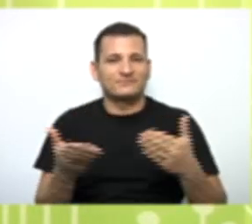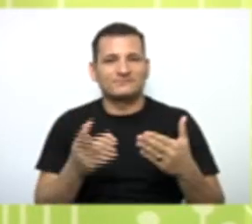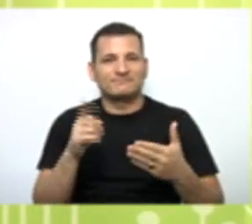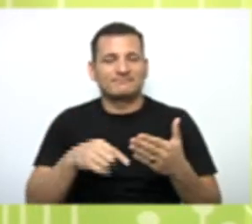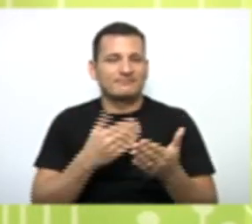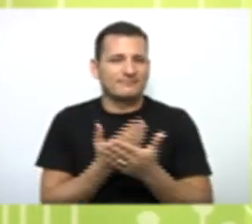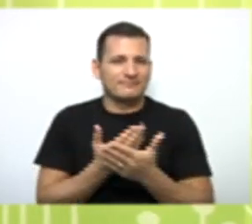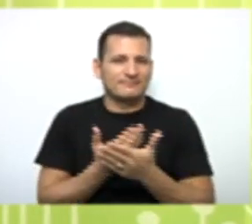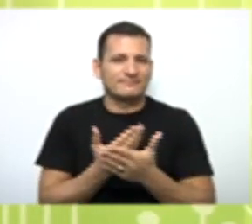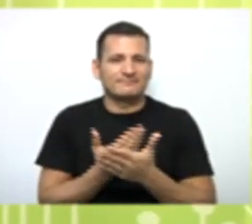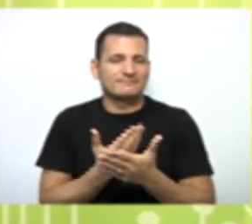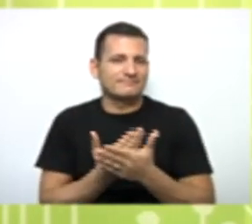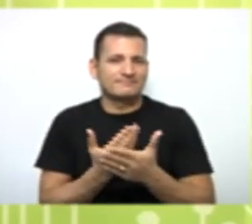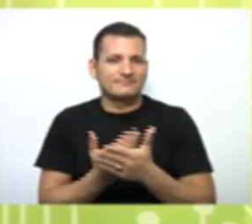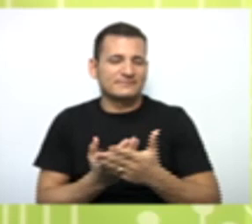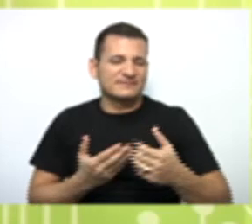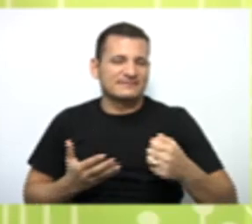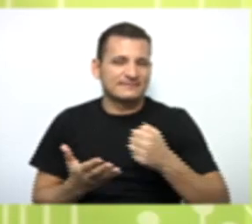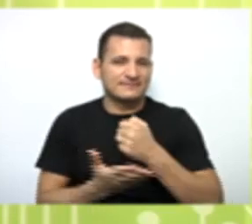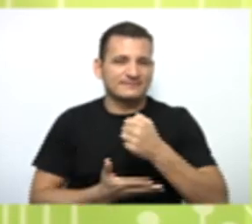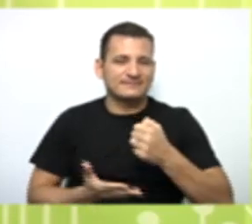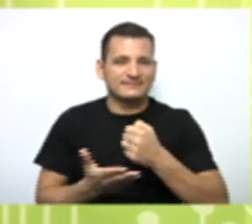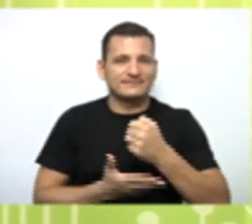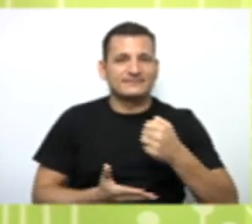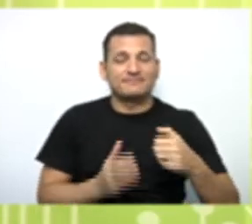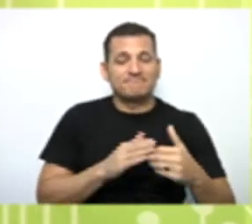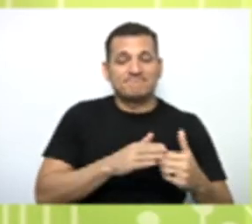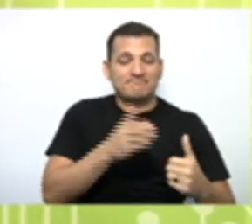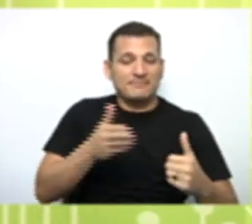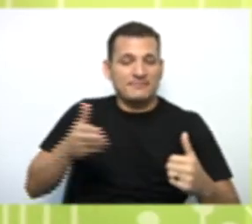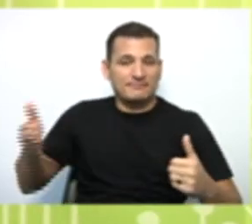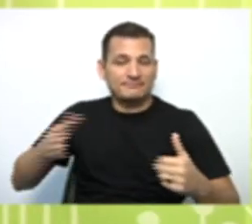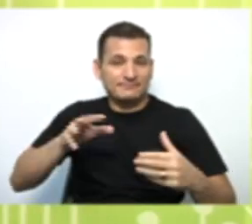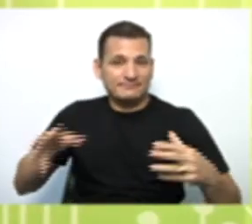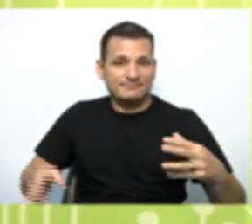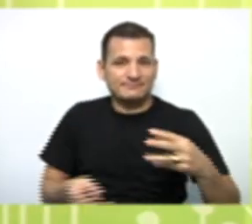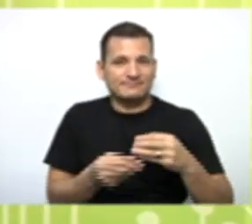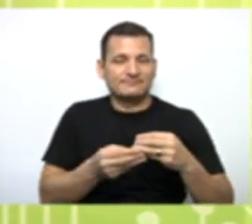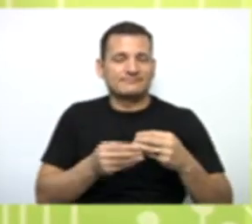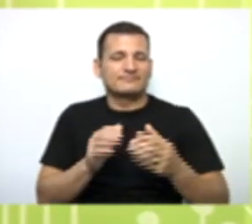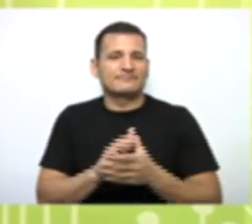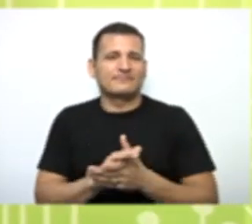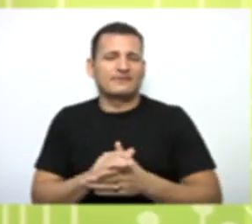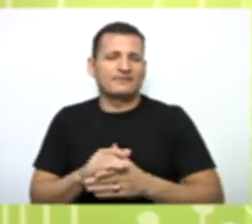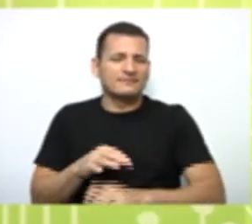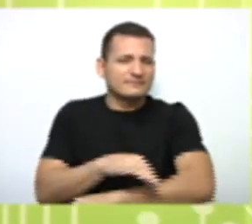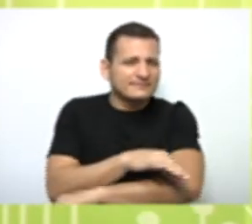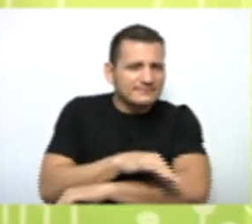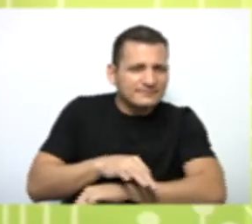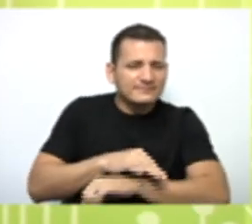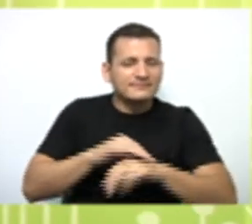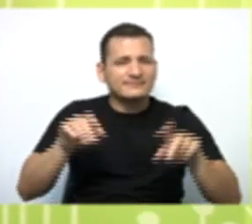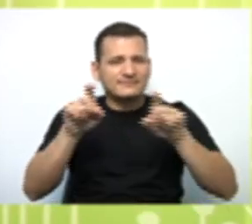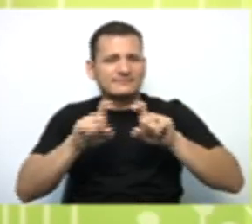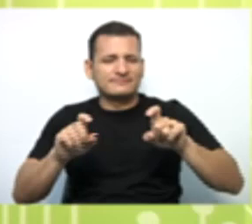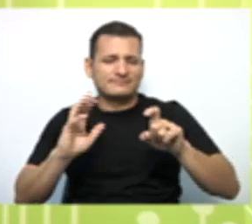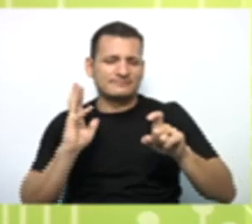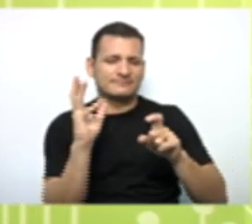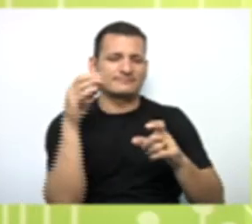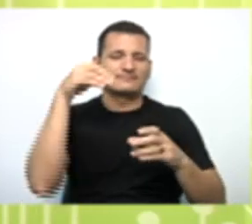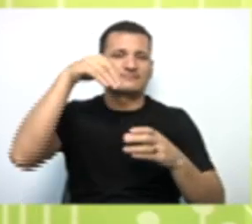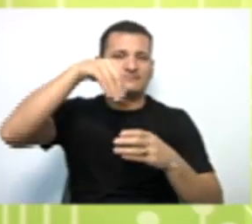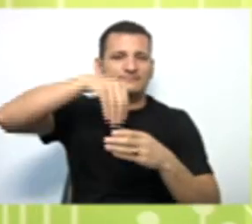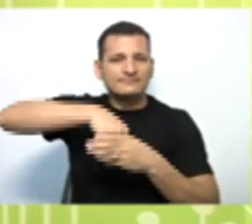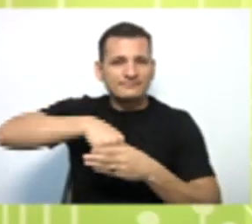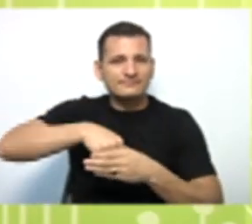realmente, de tudo que a gente vai vir por frente, pela frente aí, tanto em arquitetura quanto em tudo que tem em computação, né? A gente vai